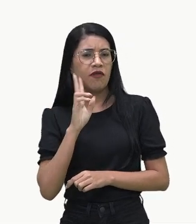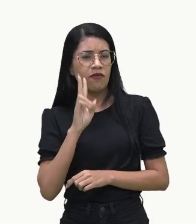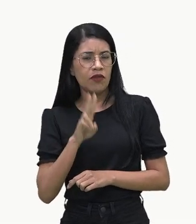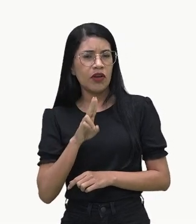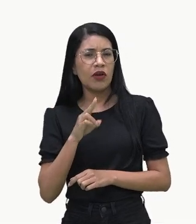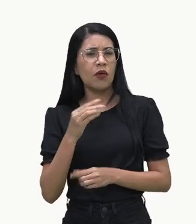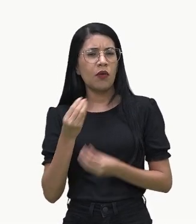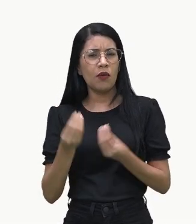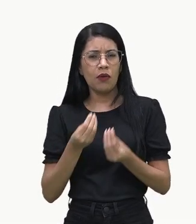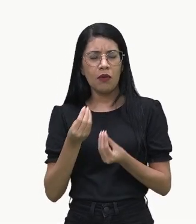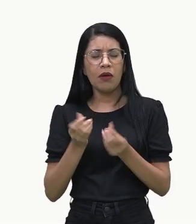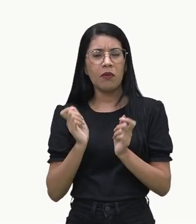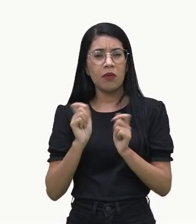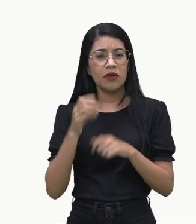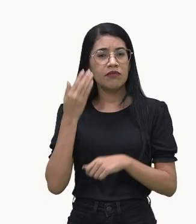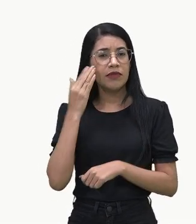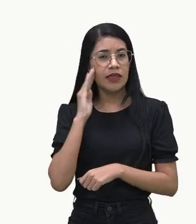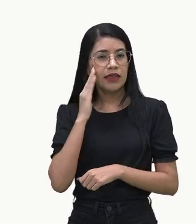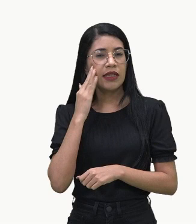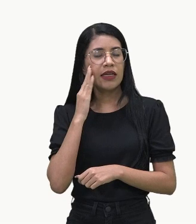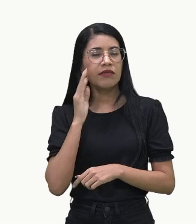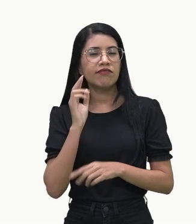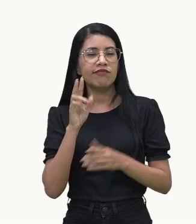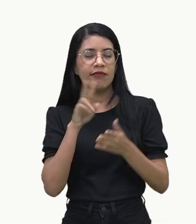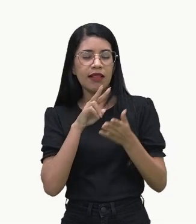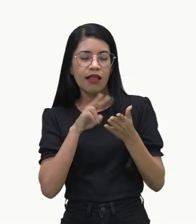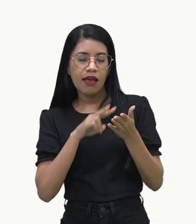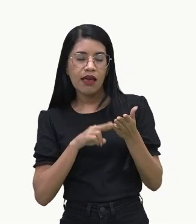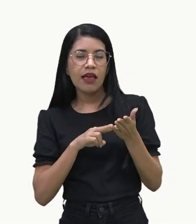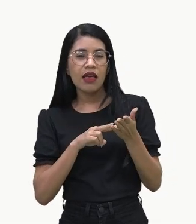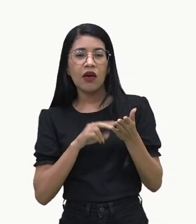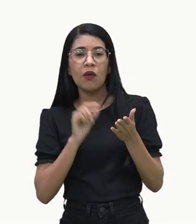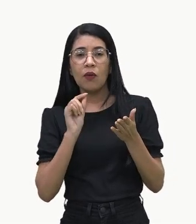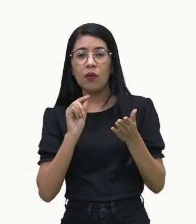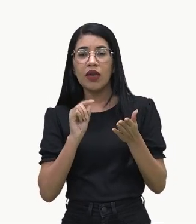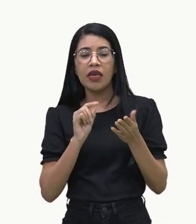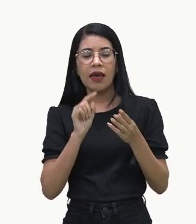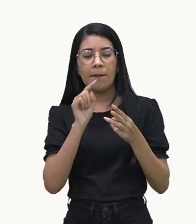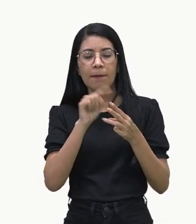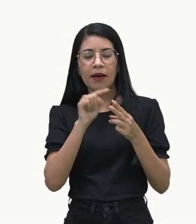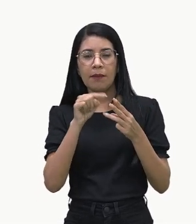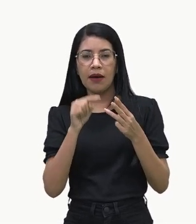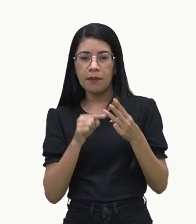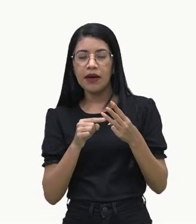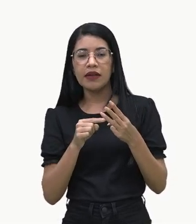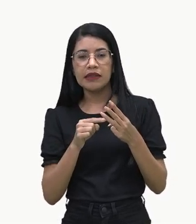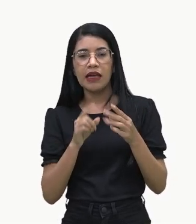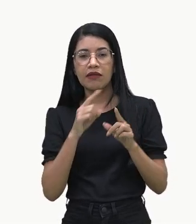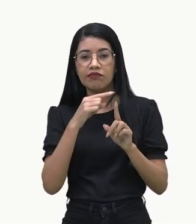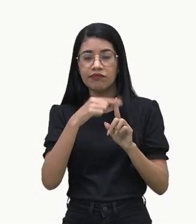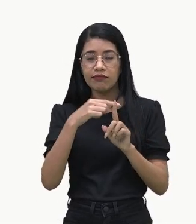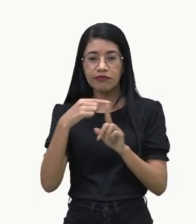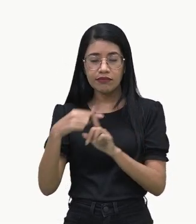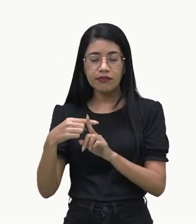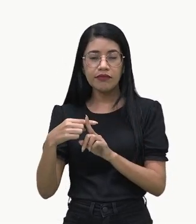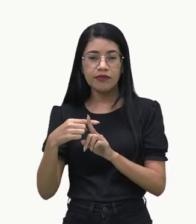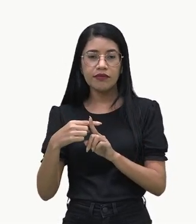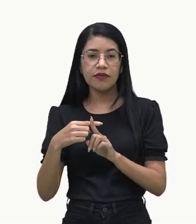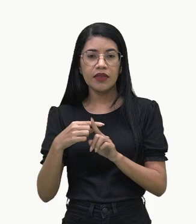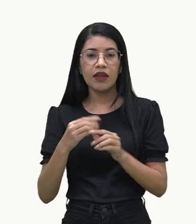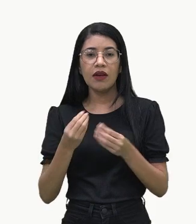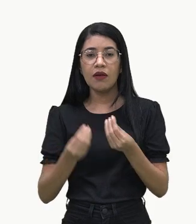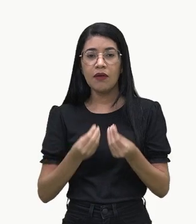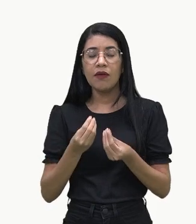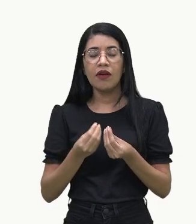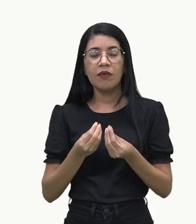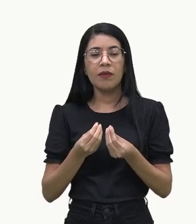já começou a ver, não é? O que vem a ser parcela na adição, soma ou total, vai